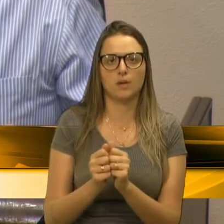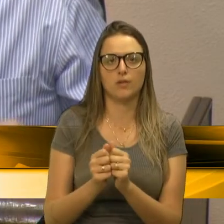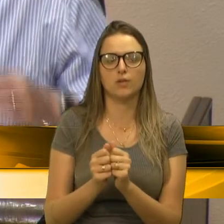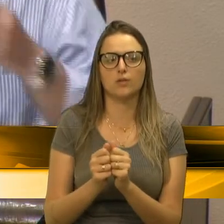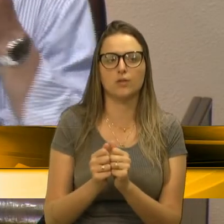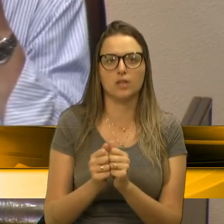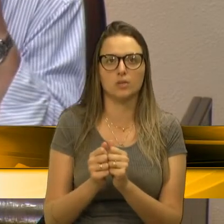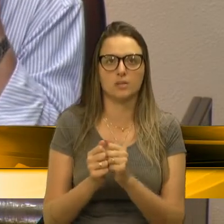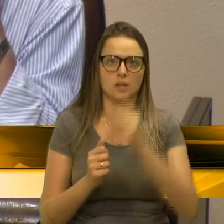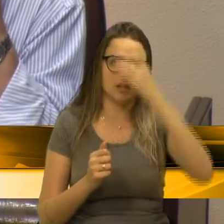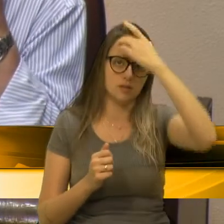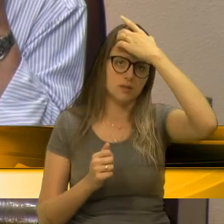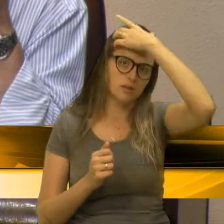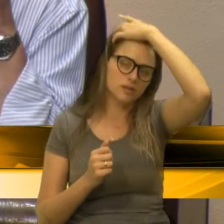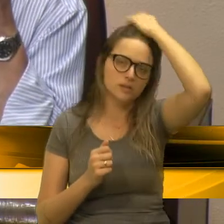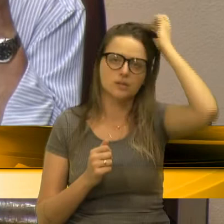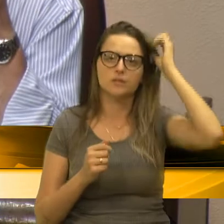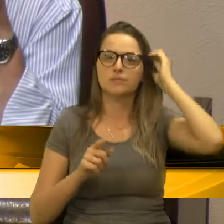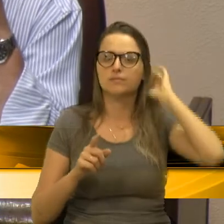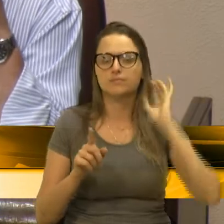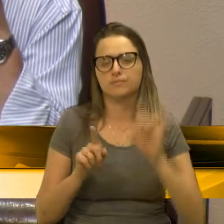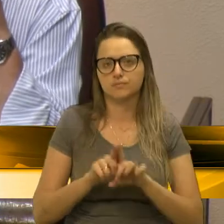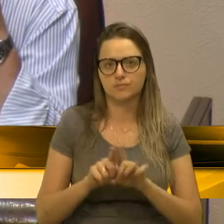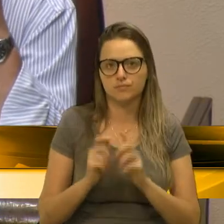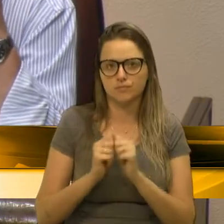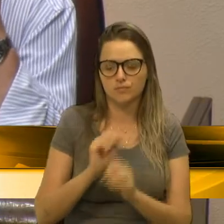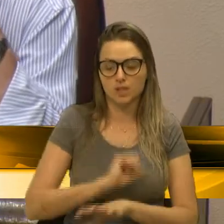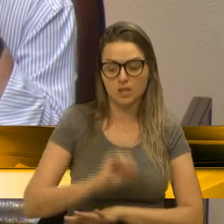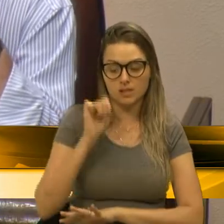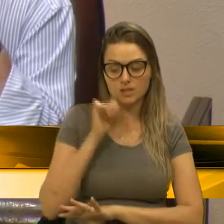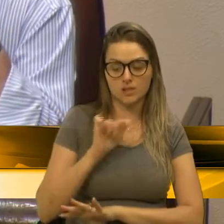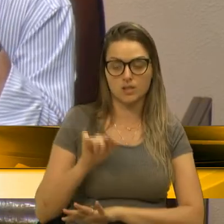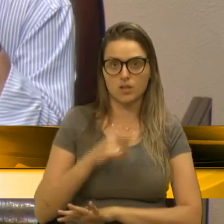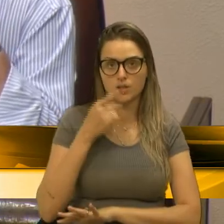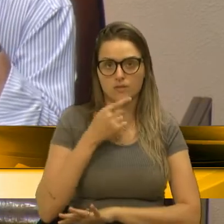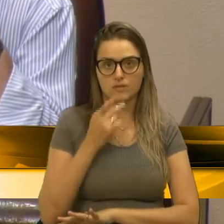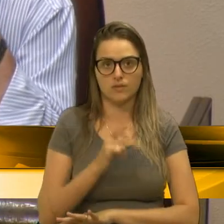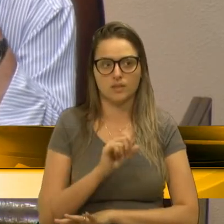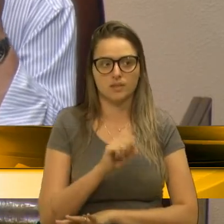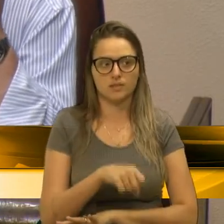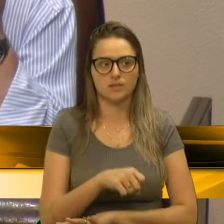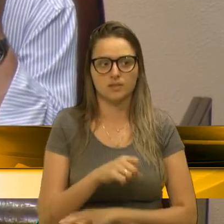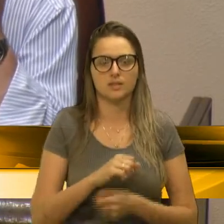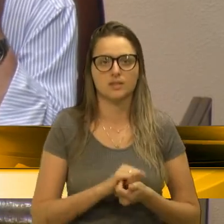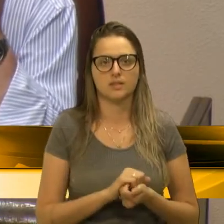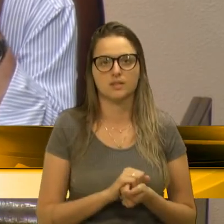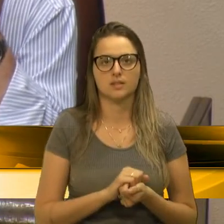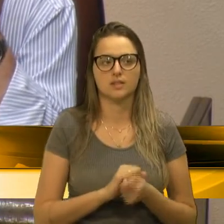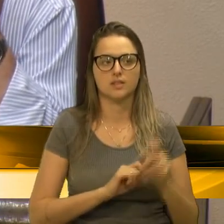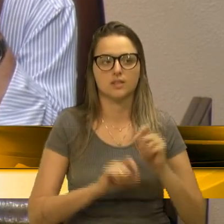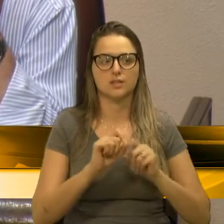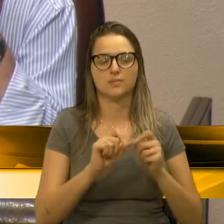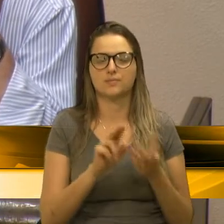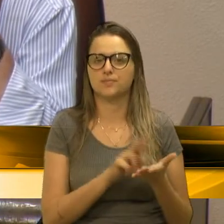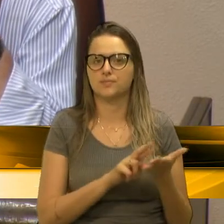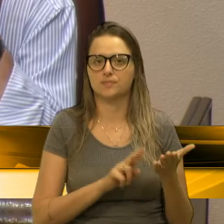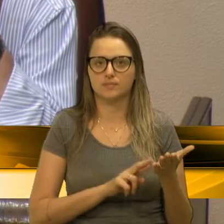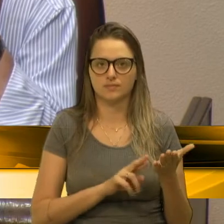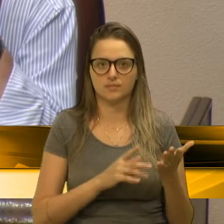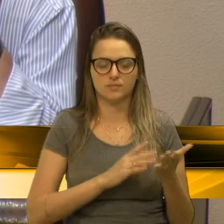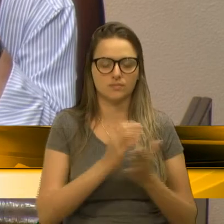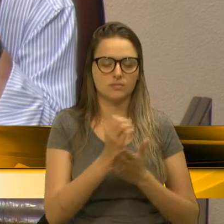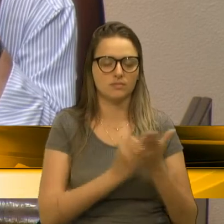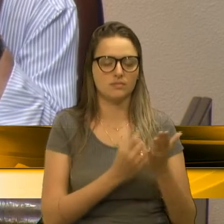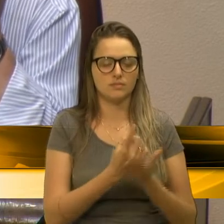então gostaria de solicitar se a senhora confirma as informações que a seguir eu vou relatar. Ofício 121 do